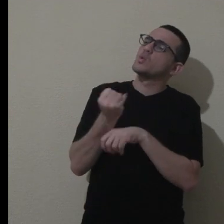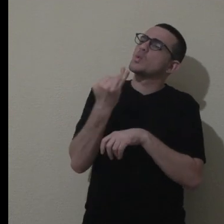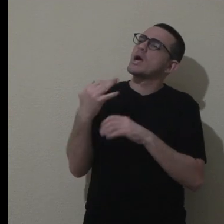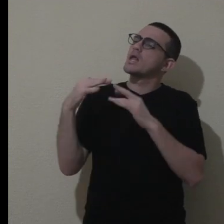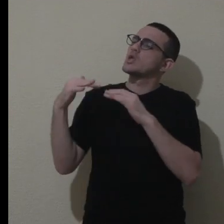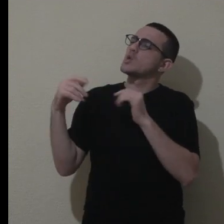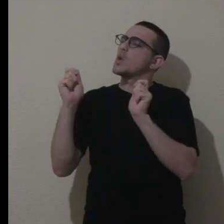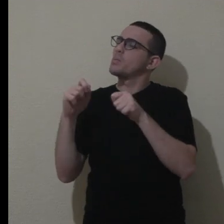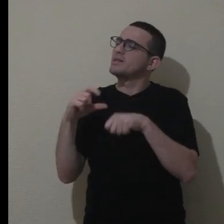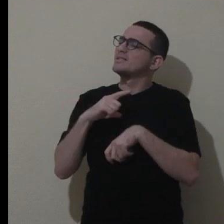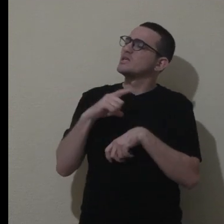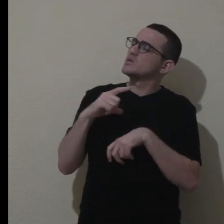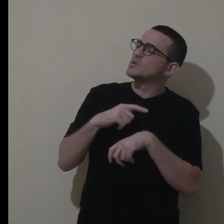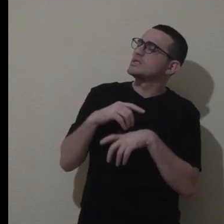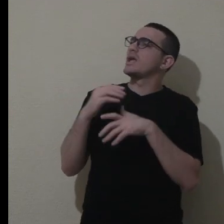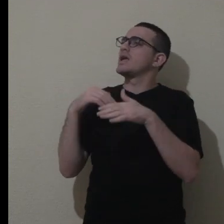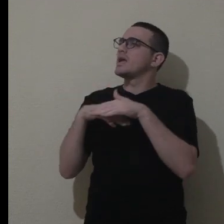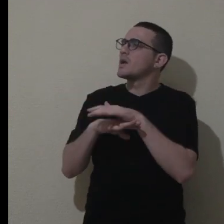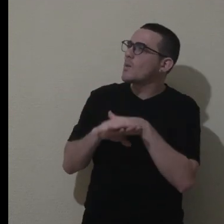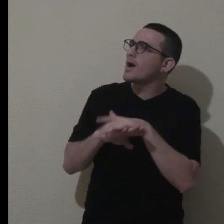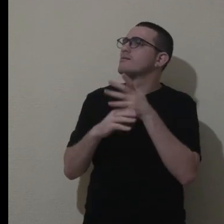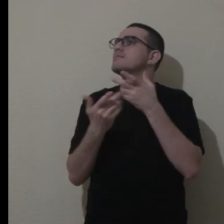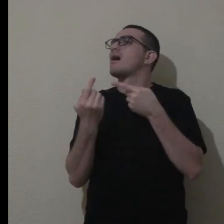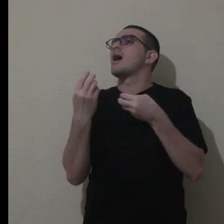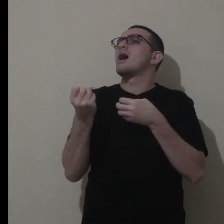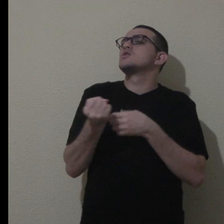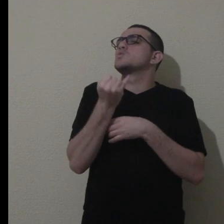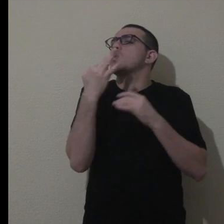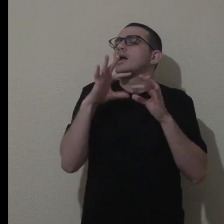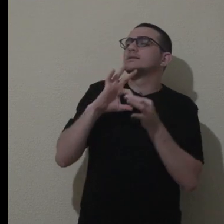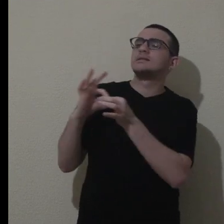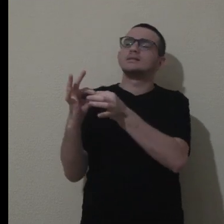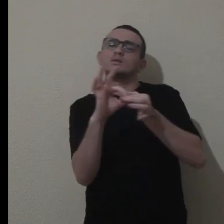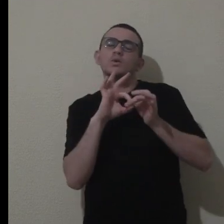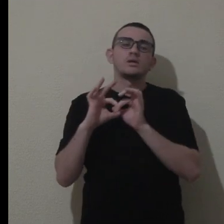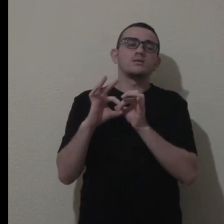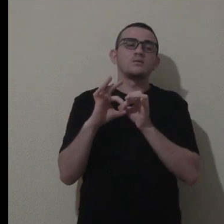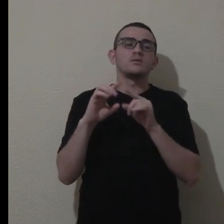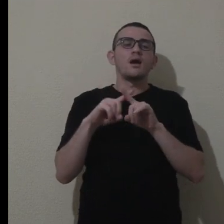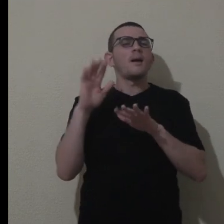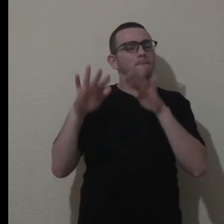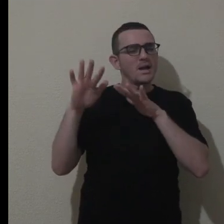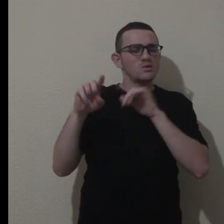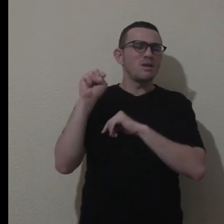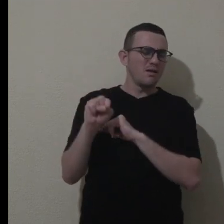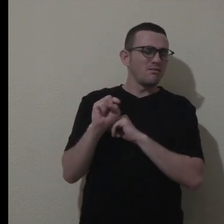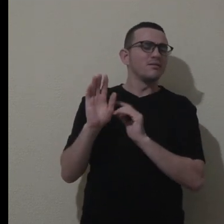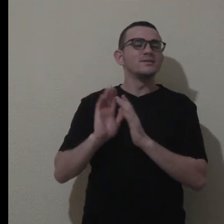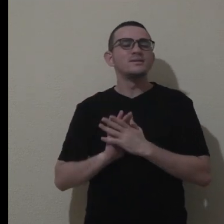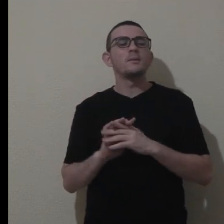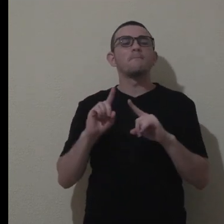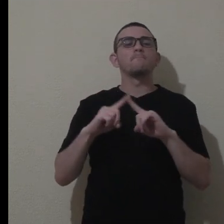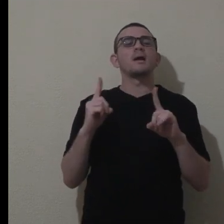quantos neurônios será que eu preciso ter no meu banco aí, né? Quantas conexões, de certa maneira, por aí, né?